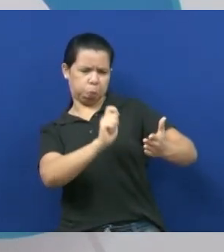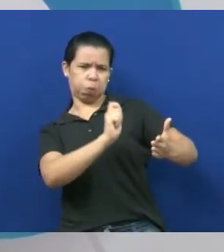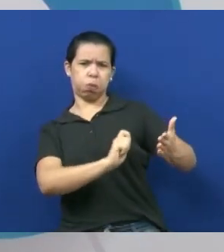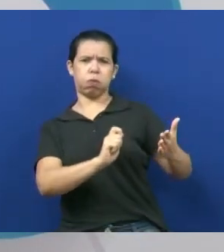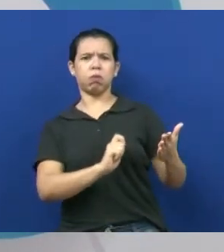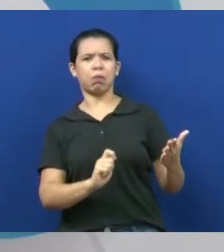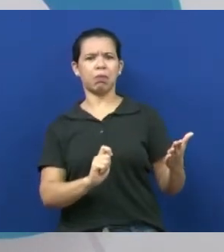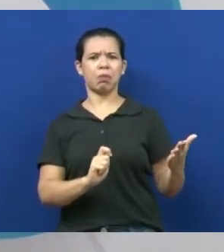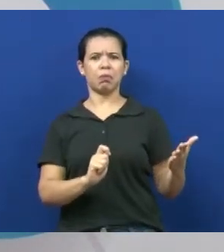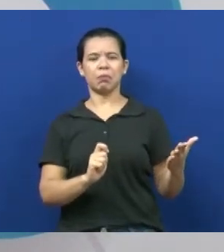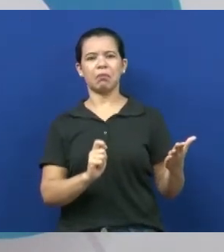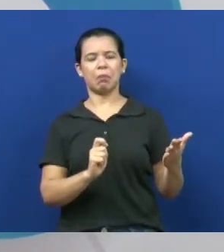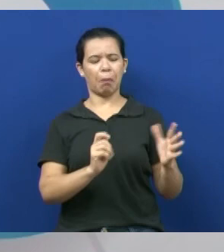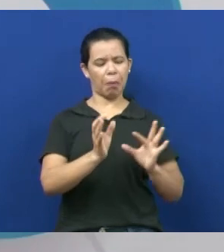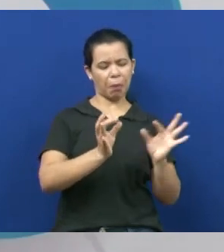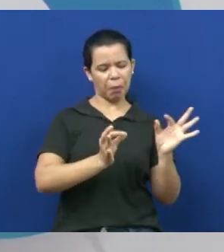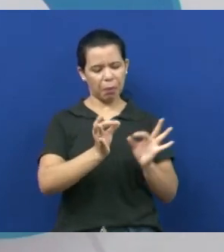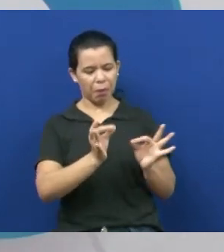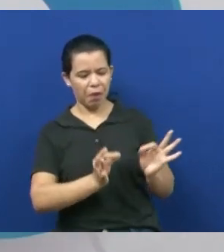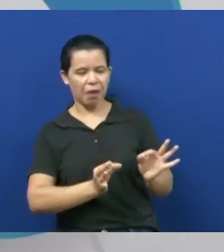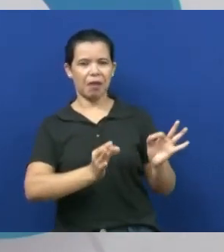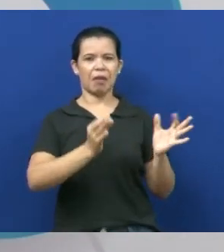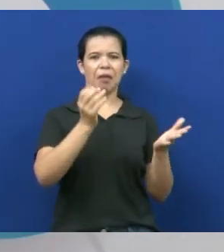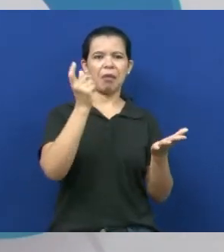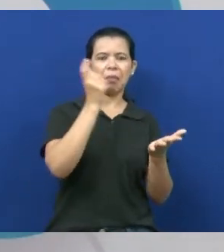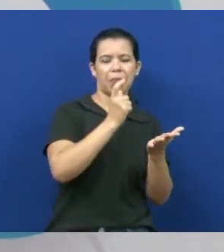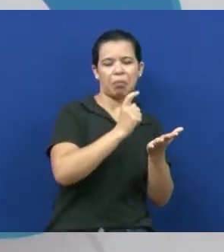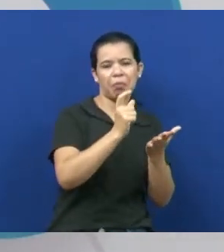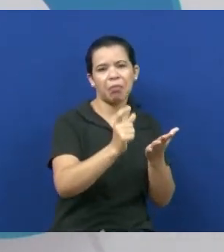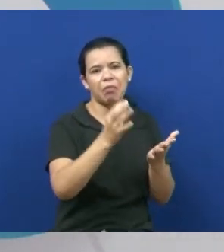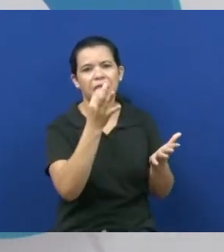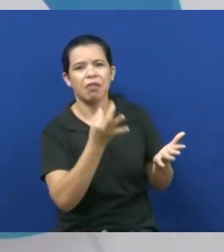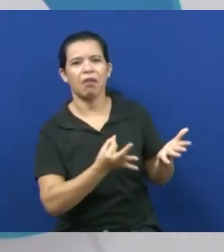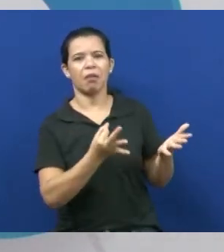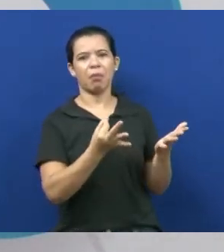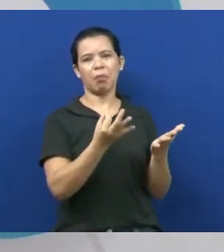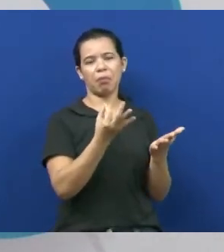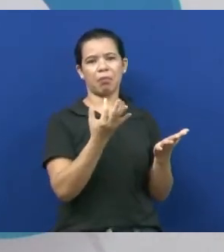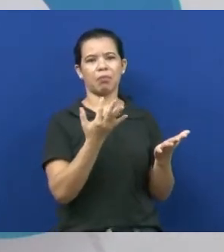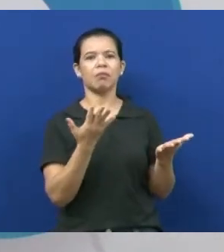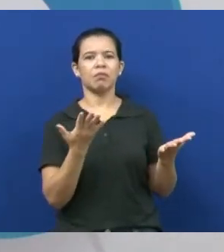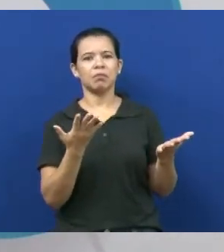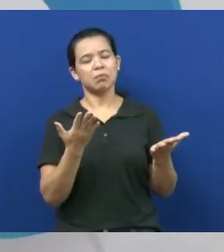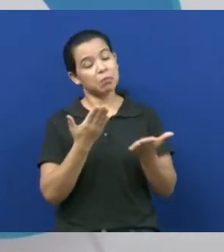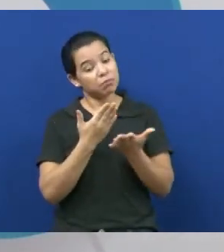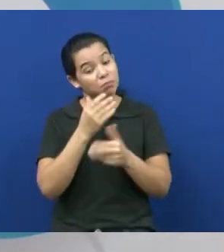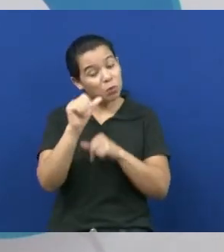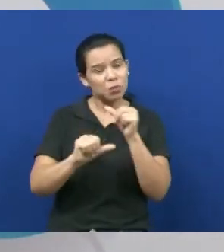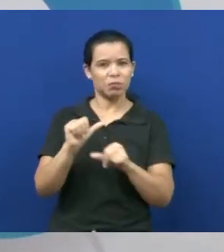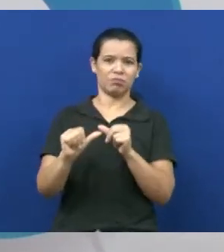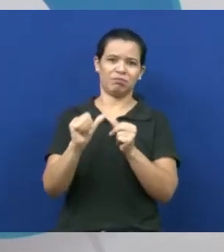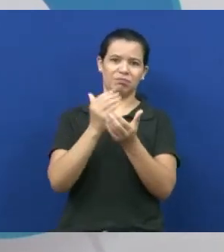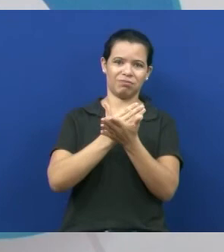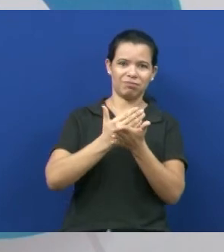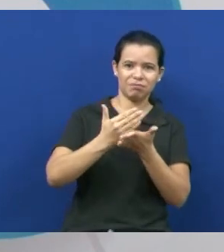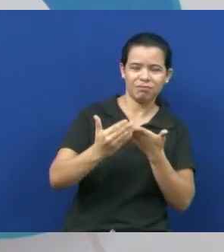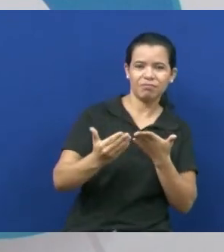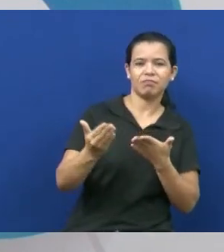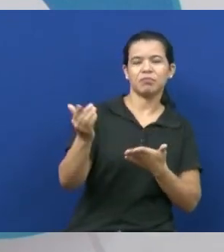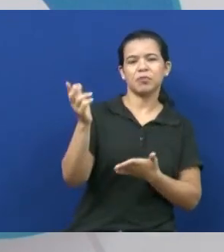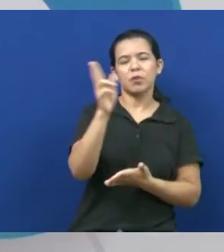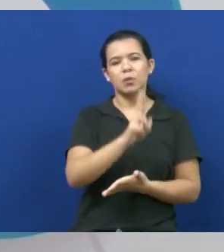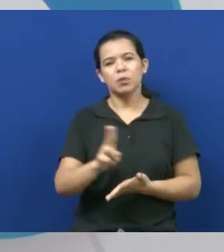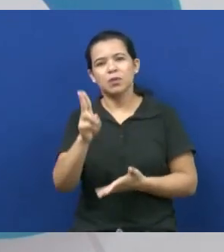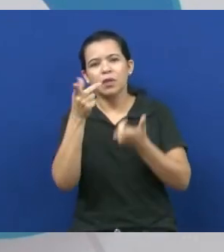muito bonitinha, muito culta, muito redondinha de acordo com a gramática. Eles começam a usar uma linguagem mais solta,